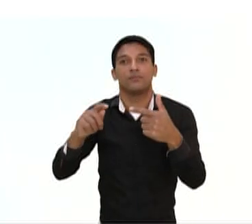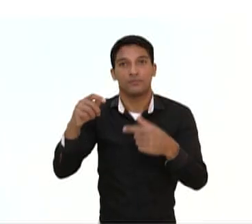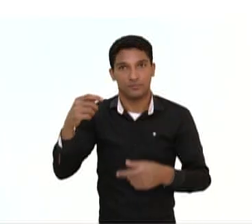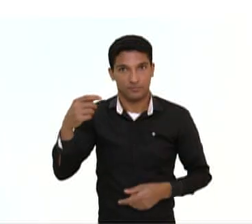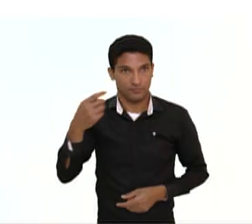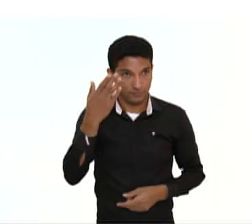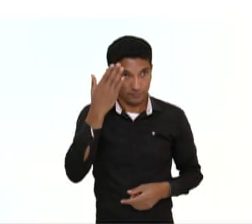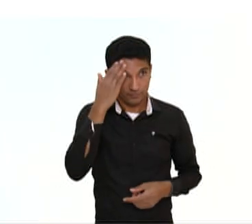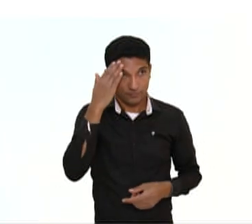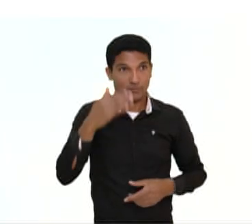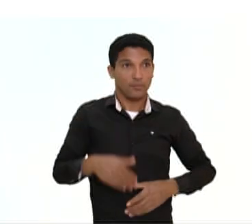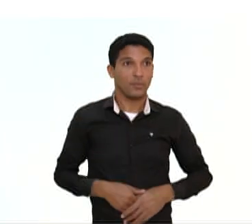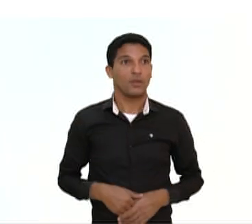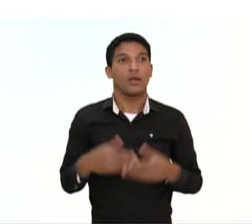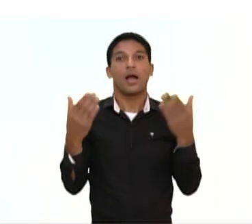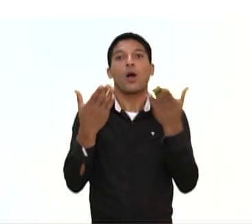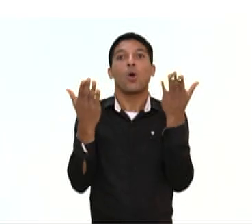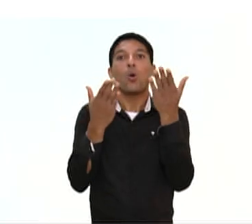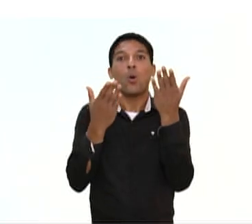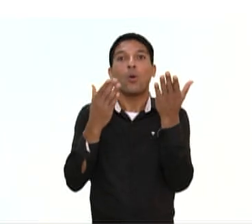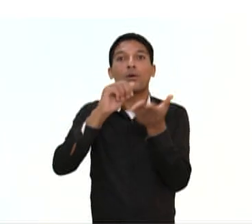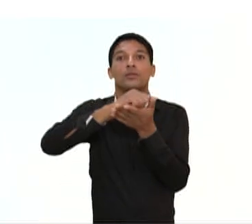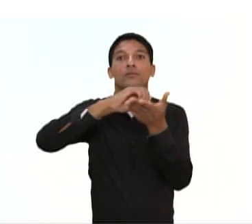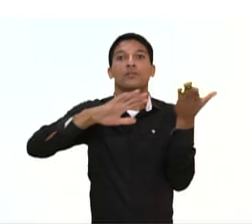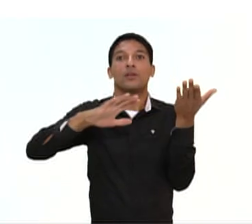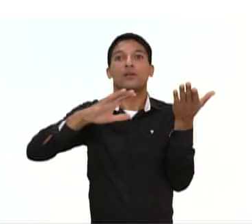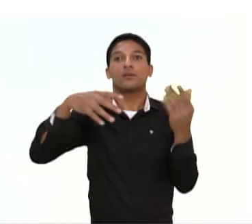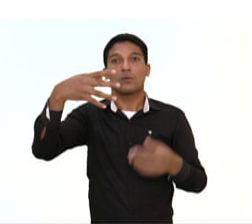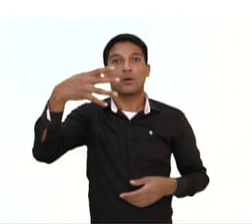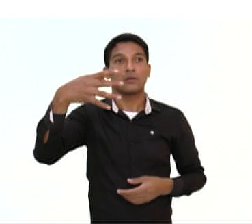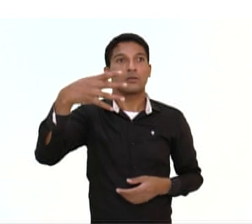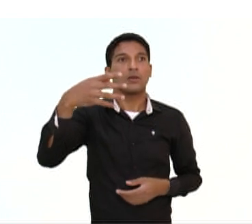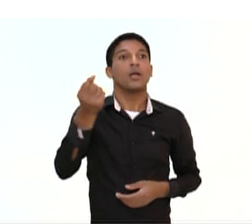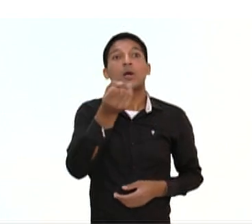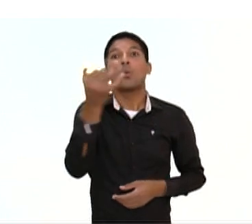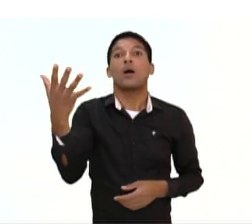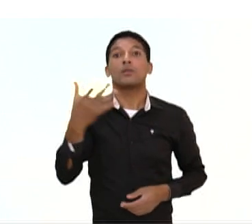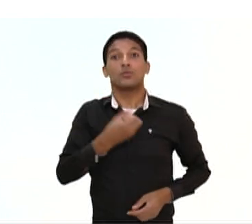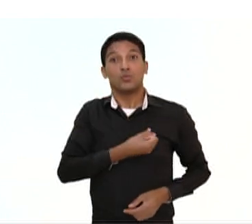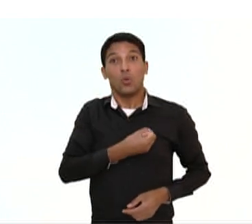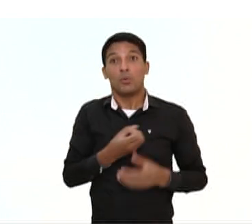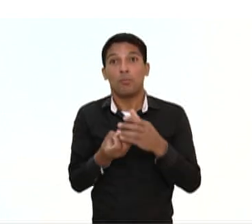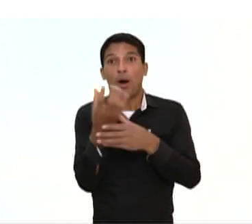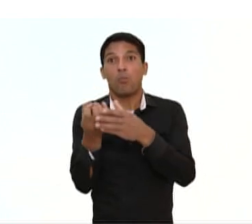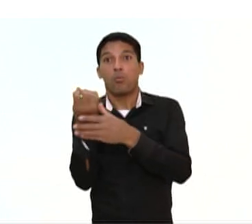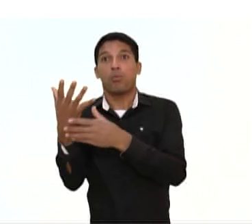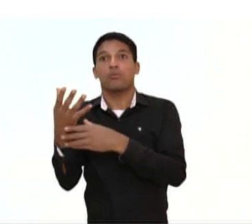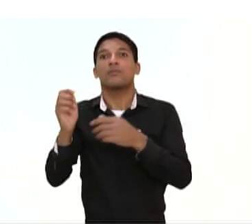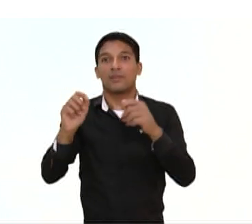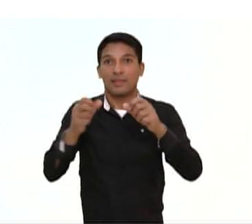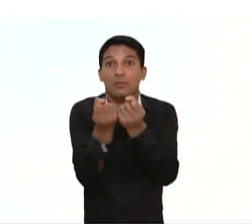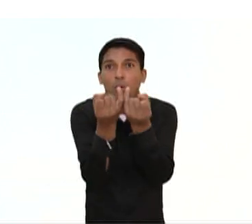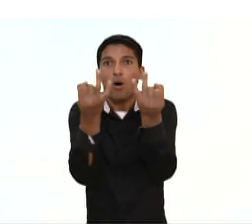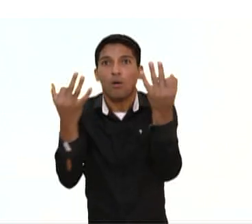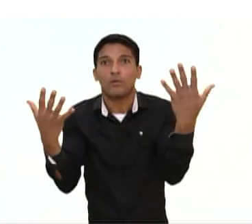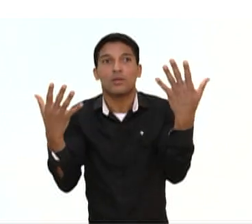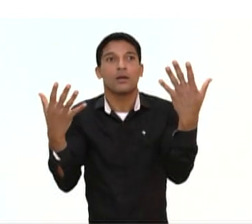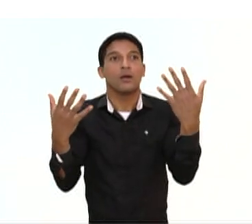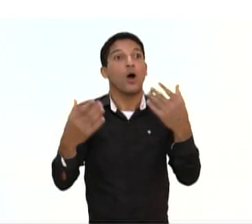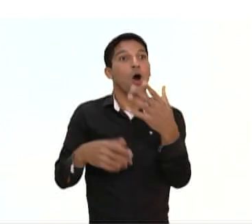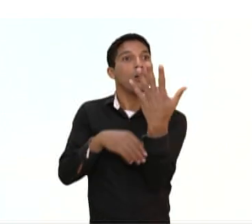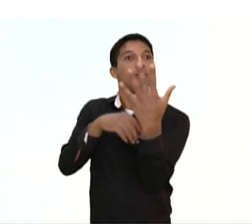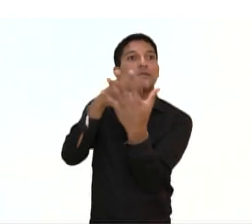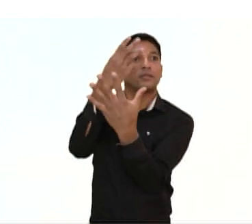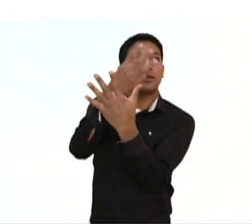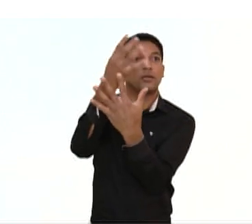aqui o exercício 4, tá? Quantos números distintos podemos formar permutando os algarismos 3, 4, 4, 1,